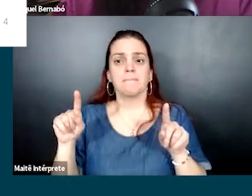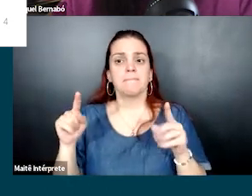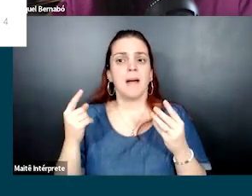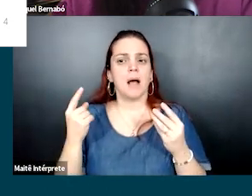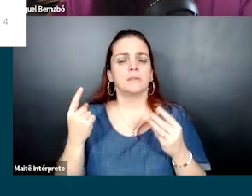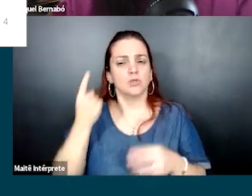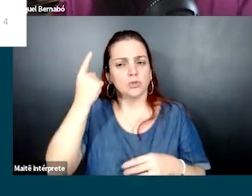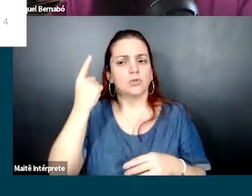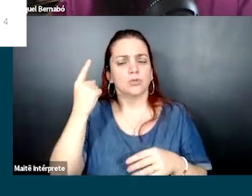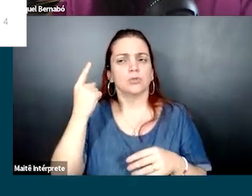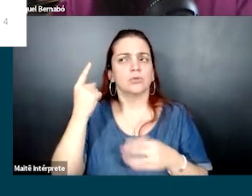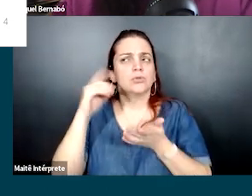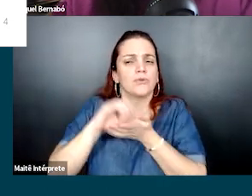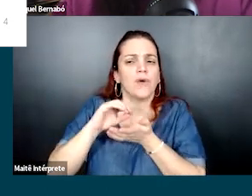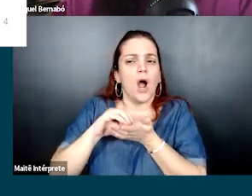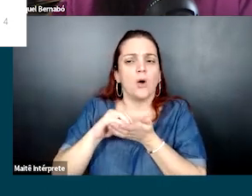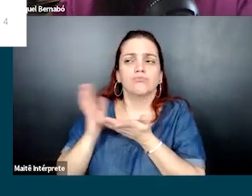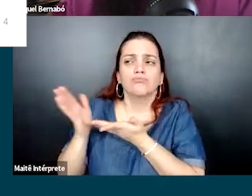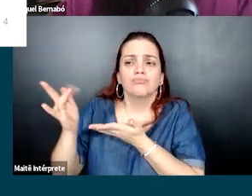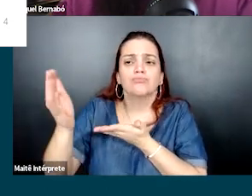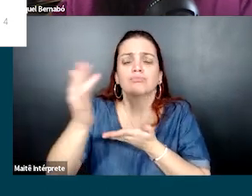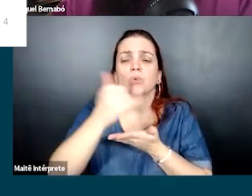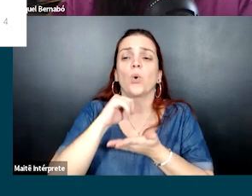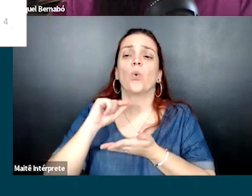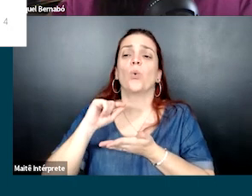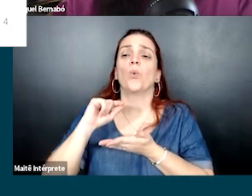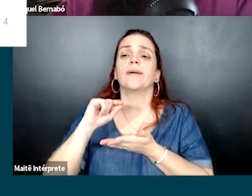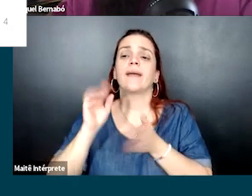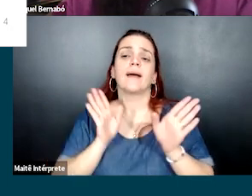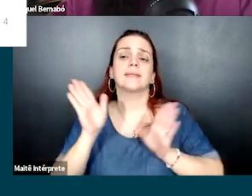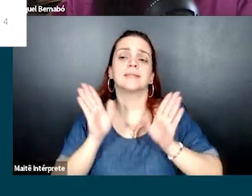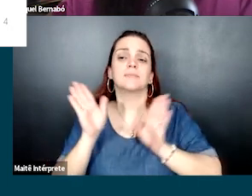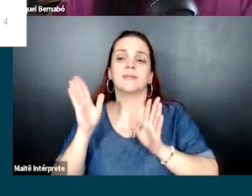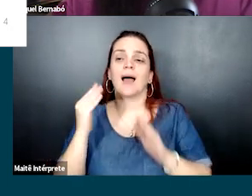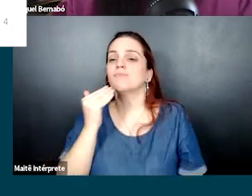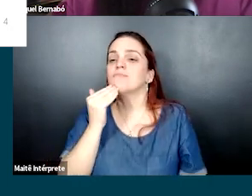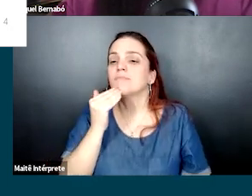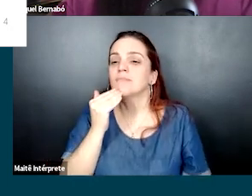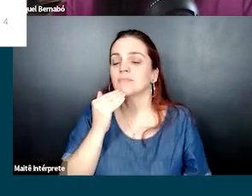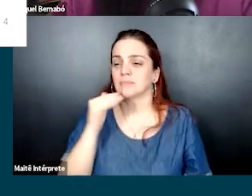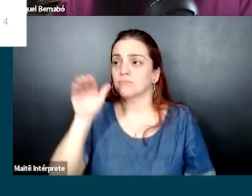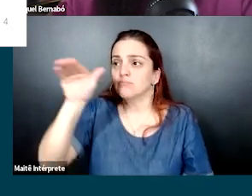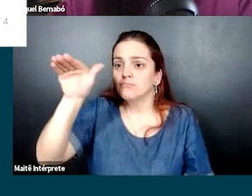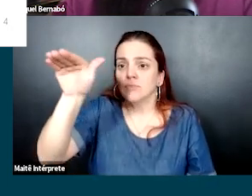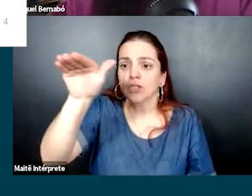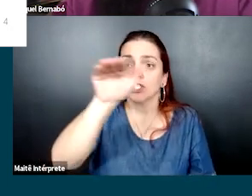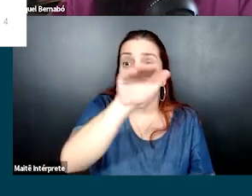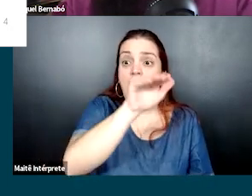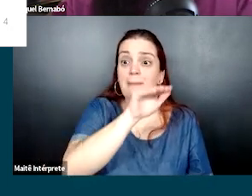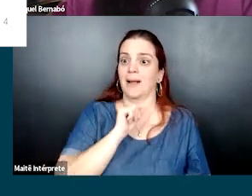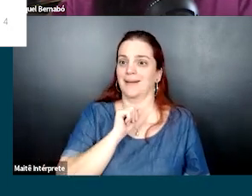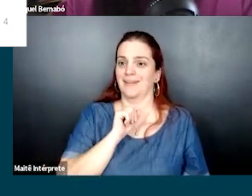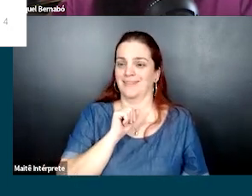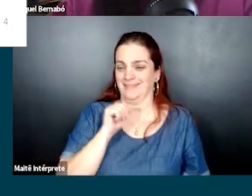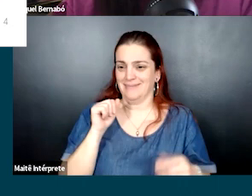tradicionais, mas ainda assim, nenhuma vez tinha acontecido de fazerem um estudo voltado especificamente para isso, e que, de fato,